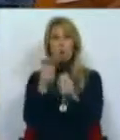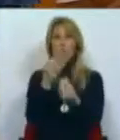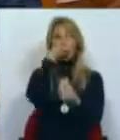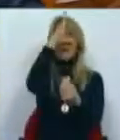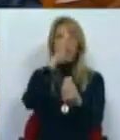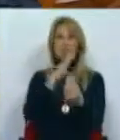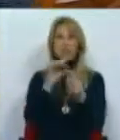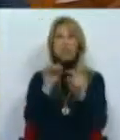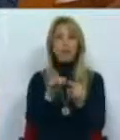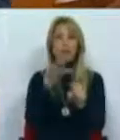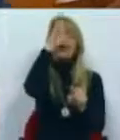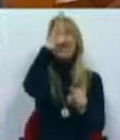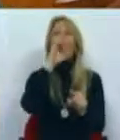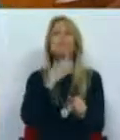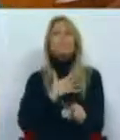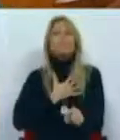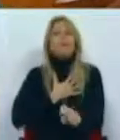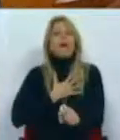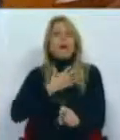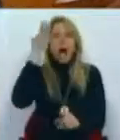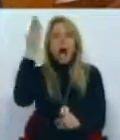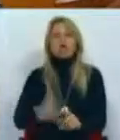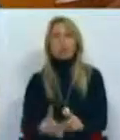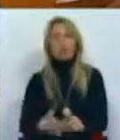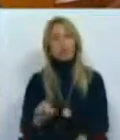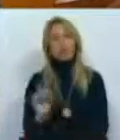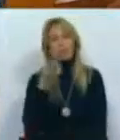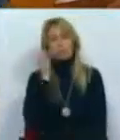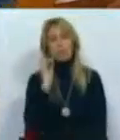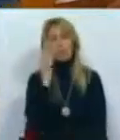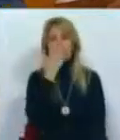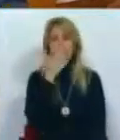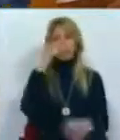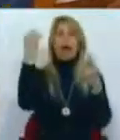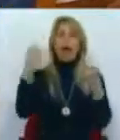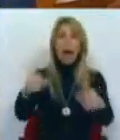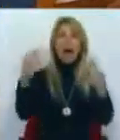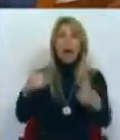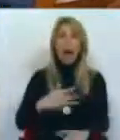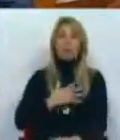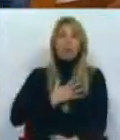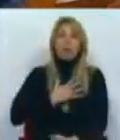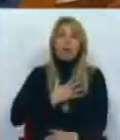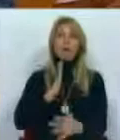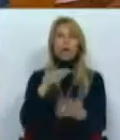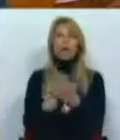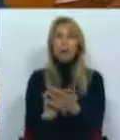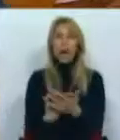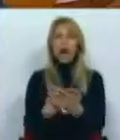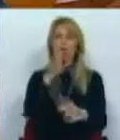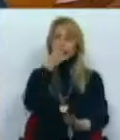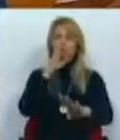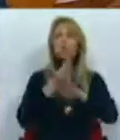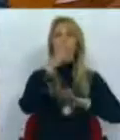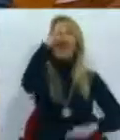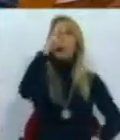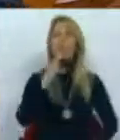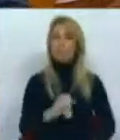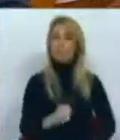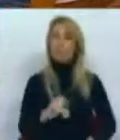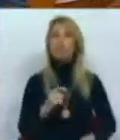este não é um governo apaixonado pela austeridade. Se há paixão que move este governo, é a paixão pelo crescimento